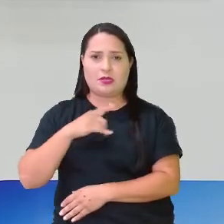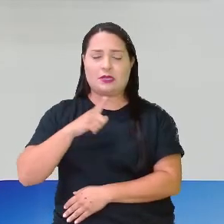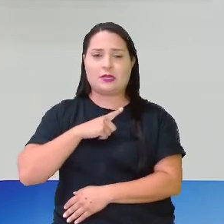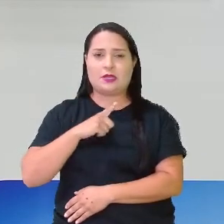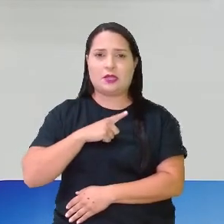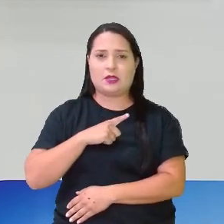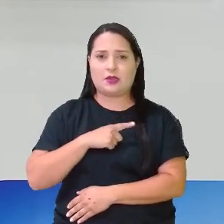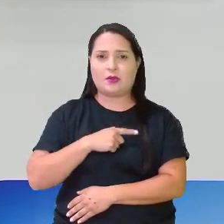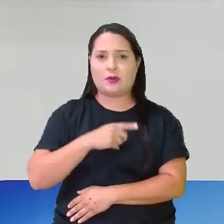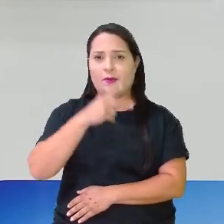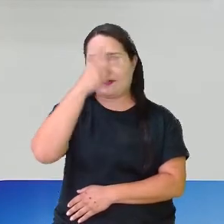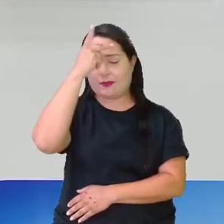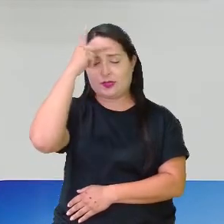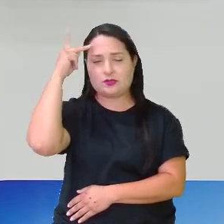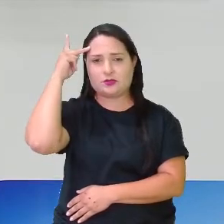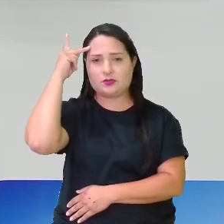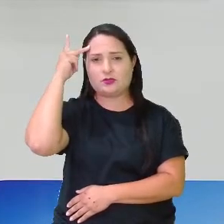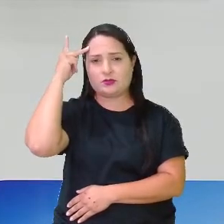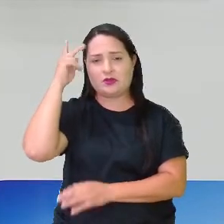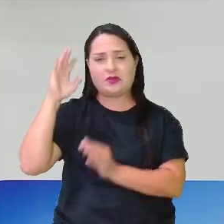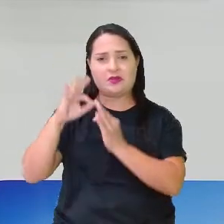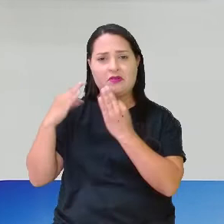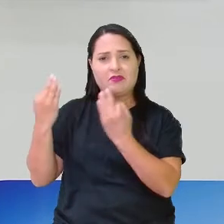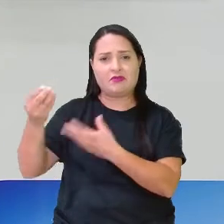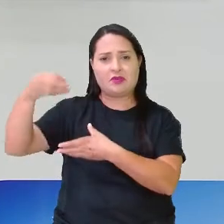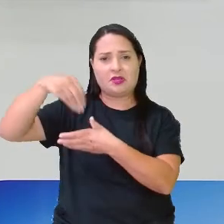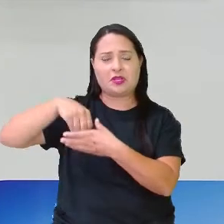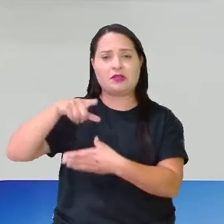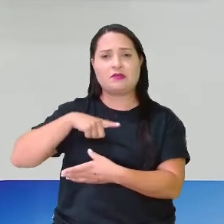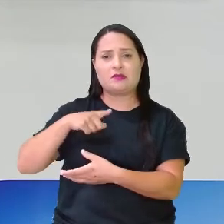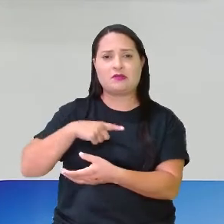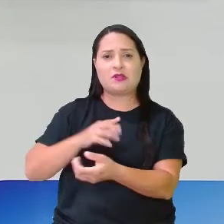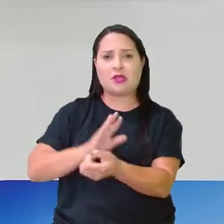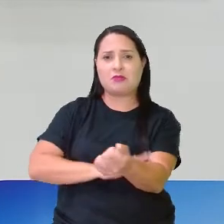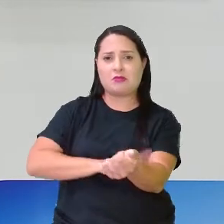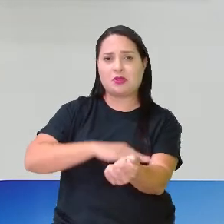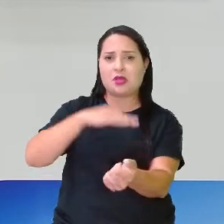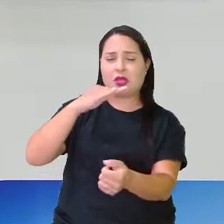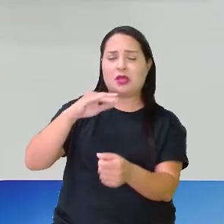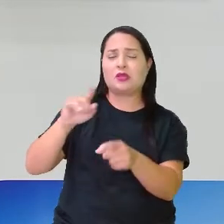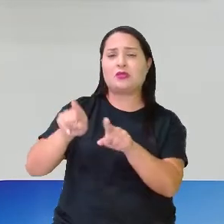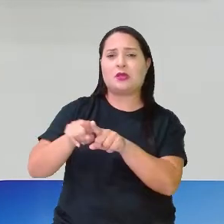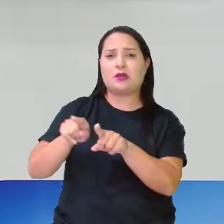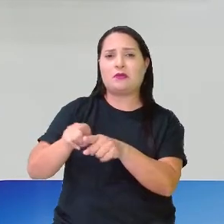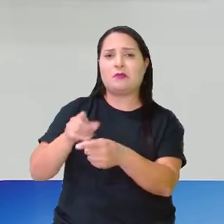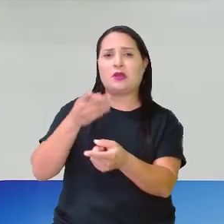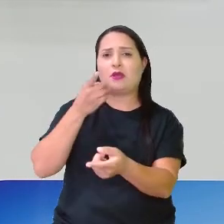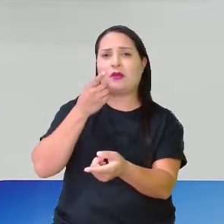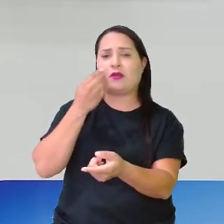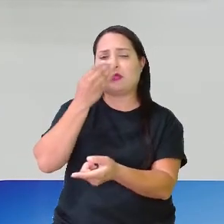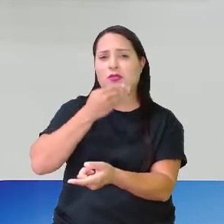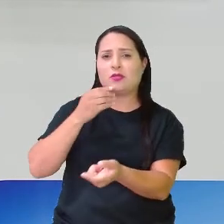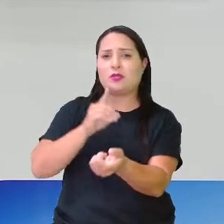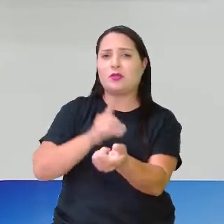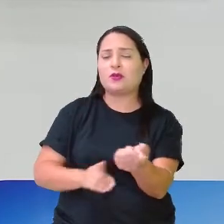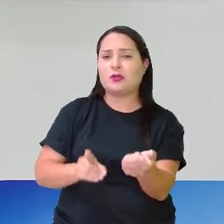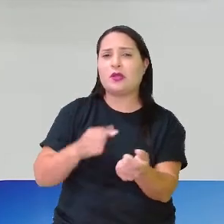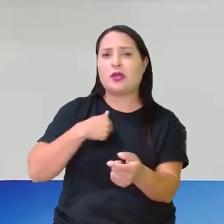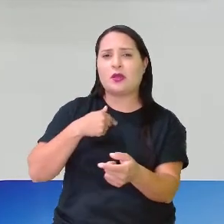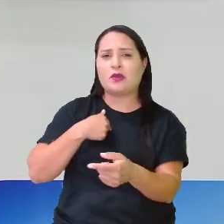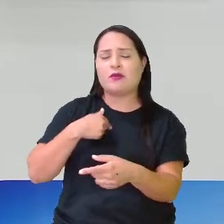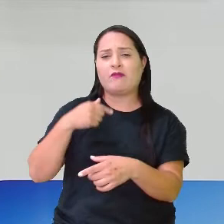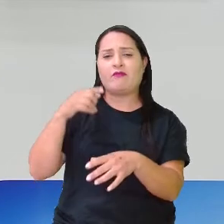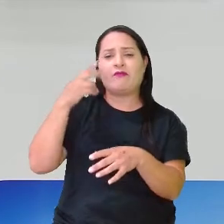eu tenho pessoas com quadro de diabetes e hipertensão. Então eu sempre estou monitorando através dos exames para ver